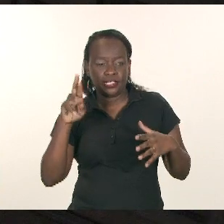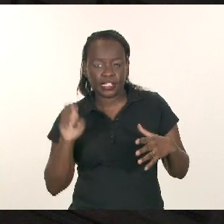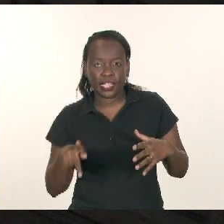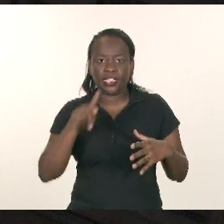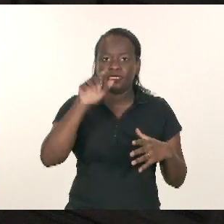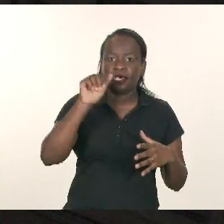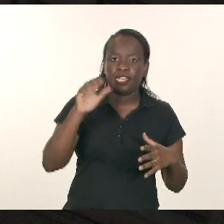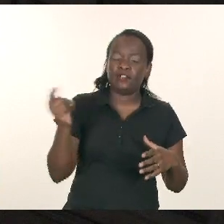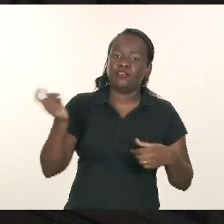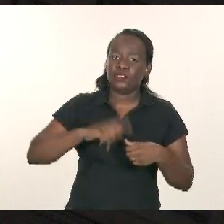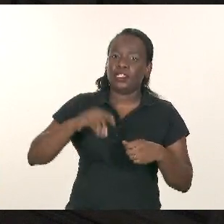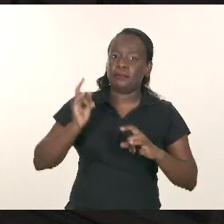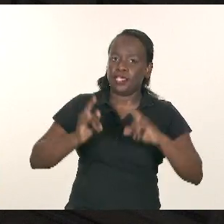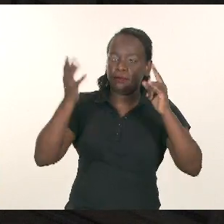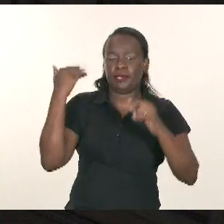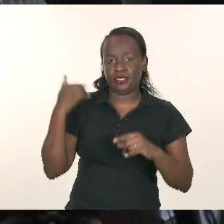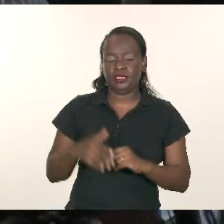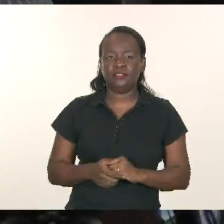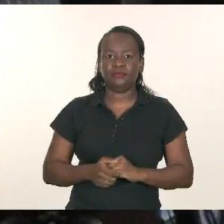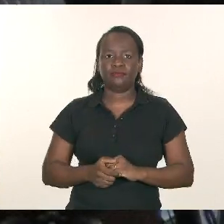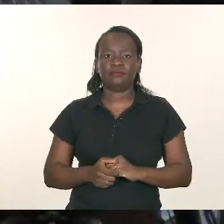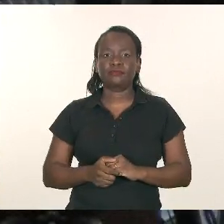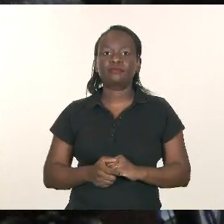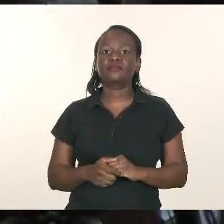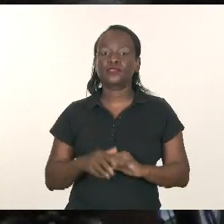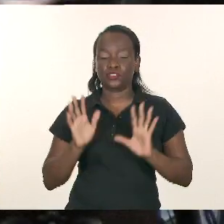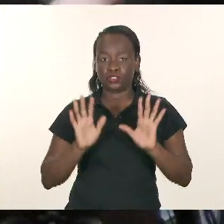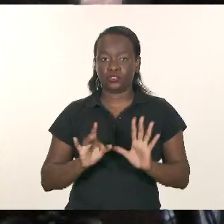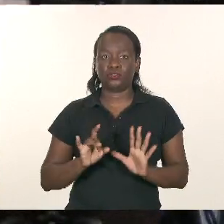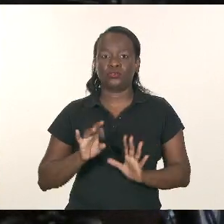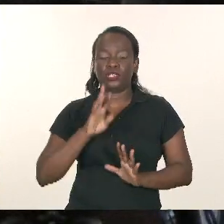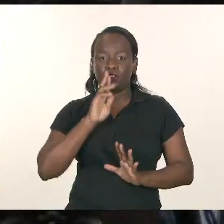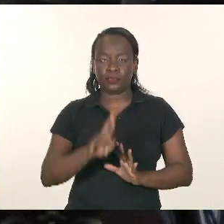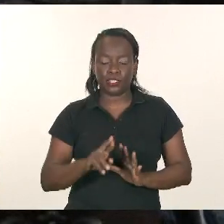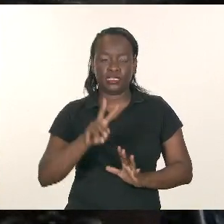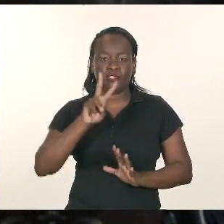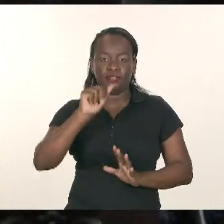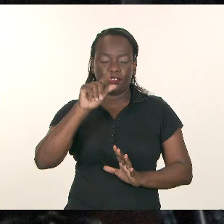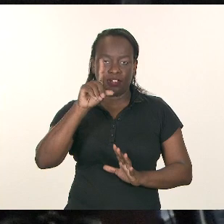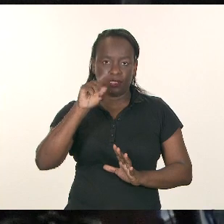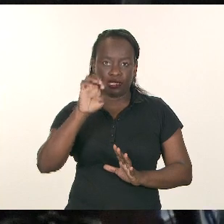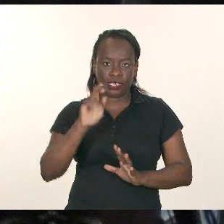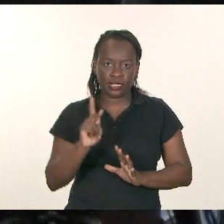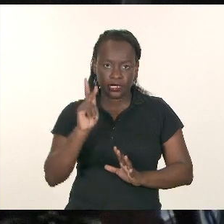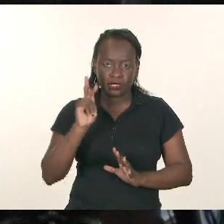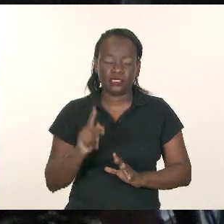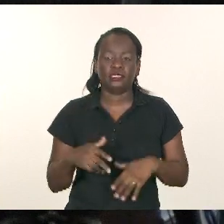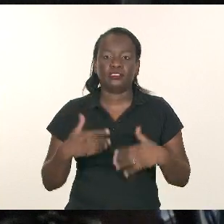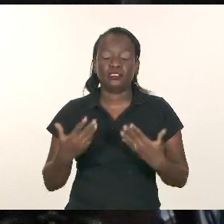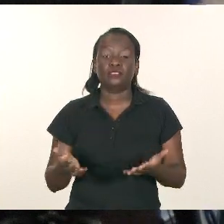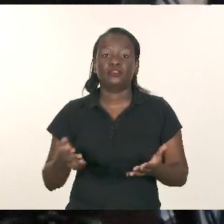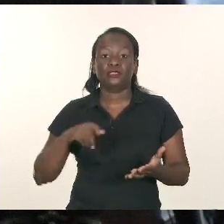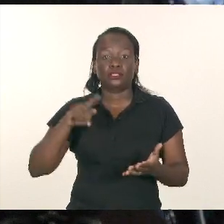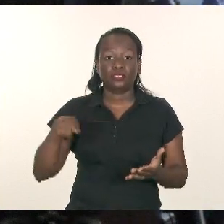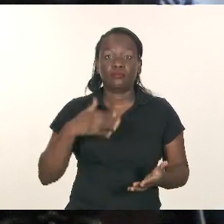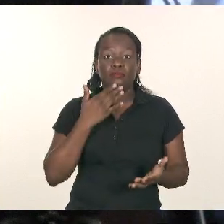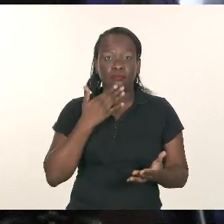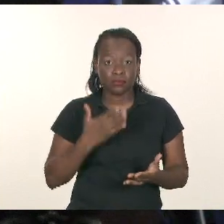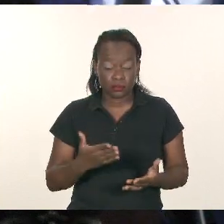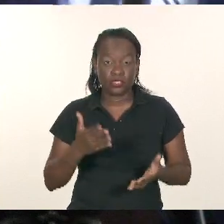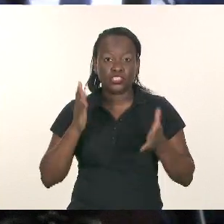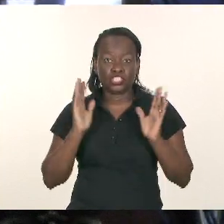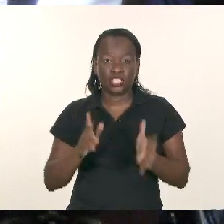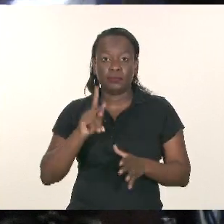antigo prédio da Gama Filho. Eu só responder o deputado Valdec, nós já pedimos